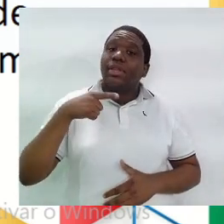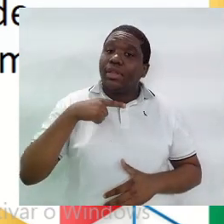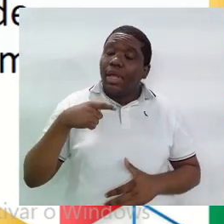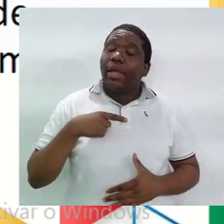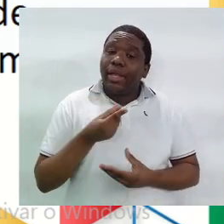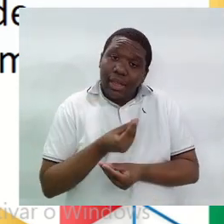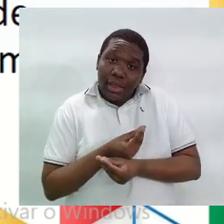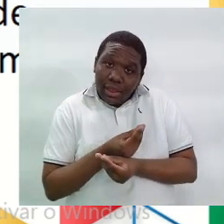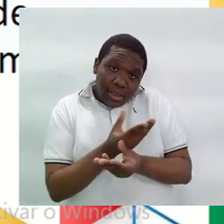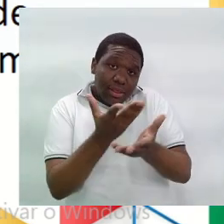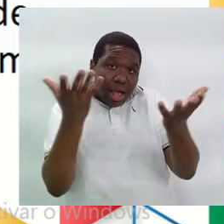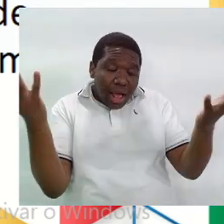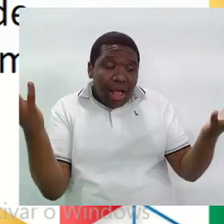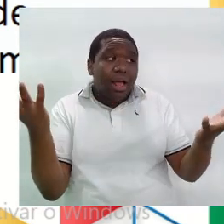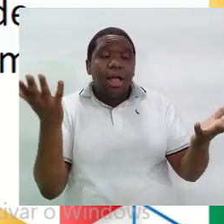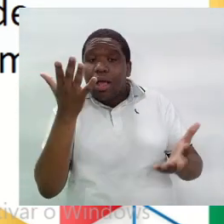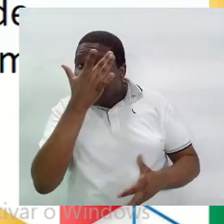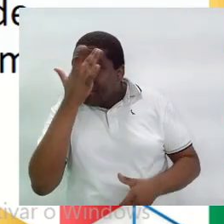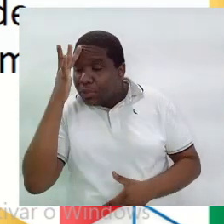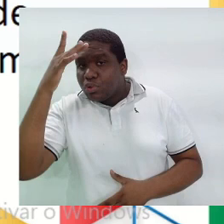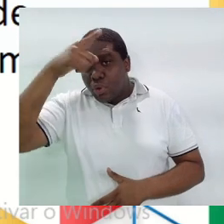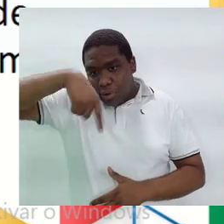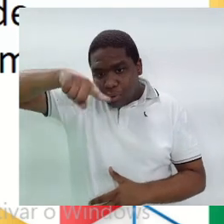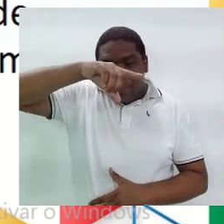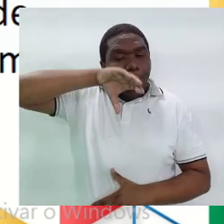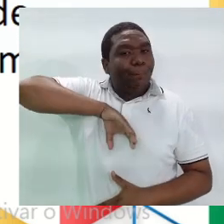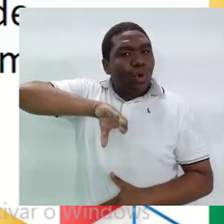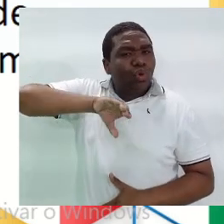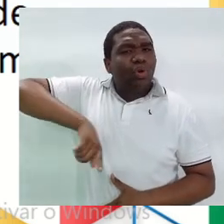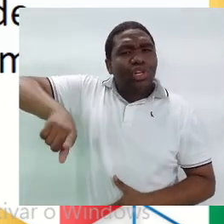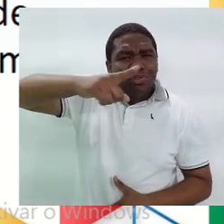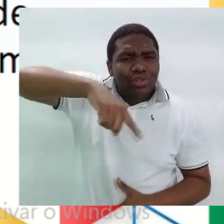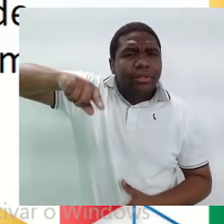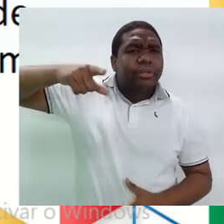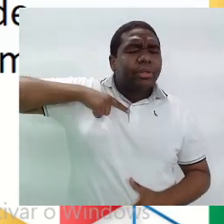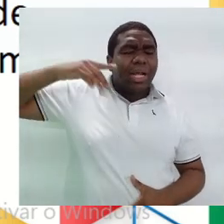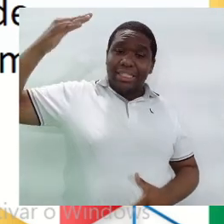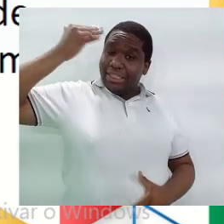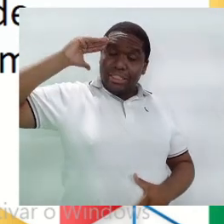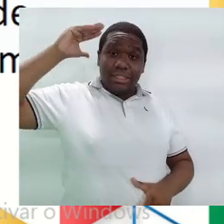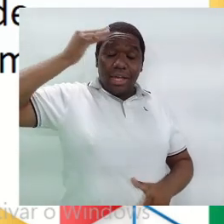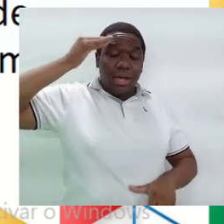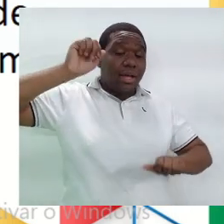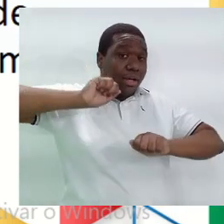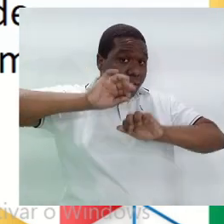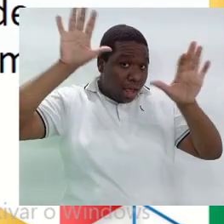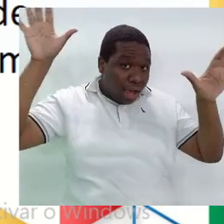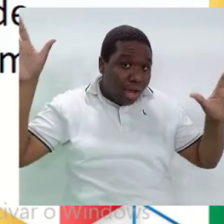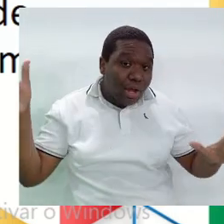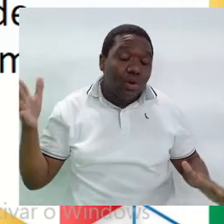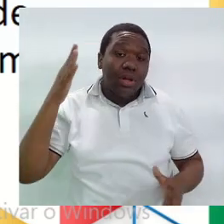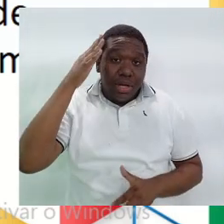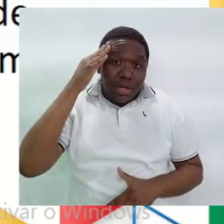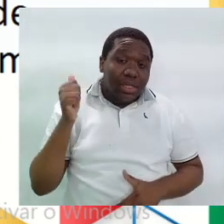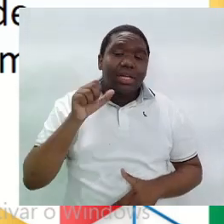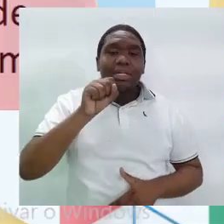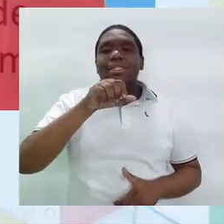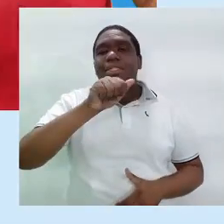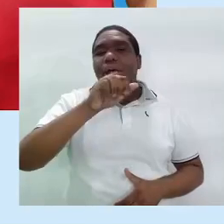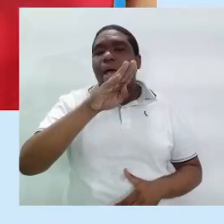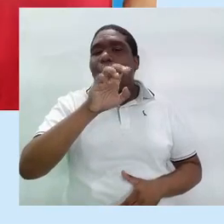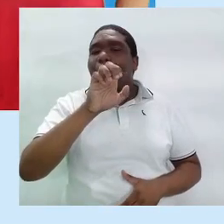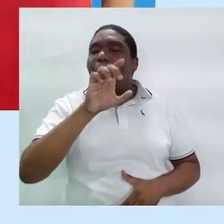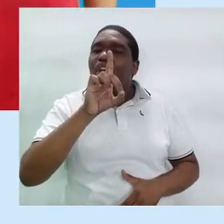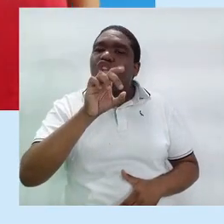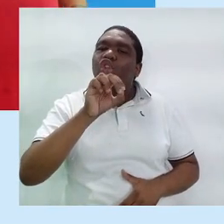dá a conotação para o português de sabedoria, como nós temos na tela aqui. Então, a